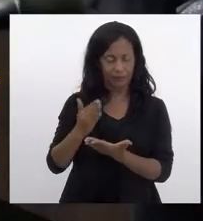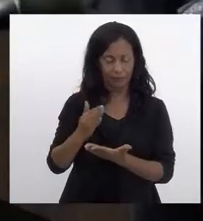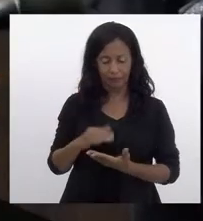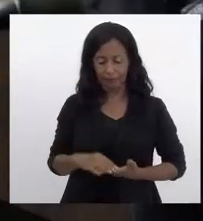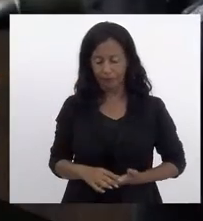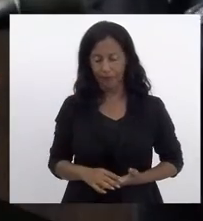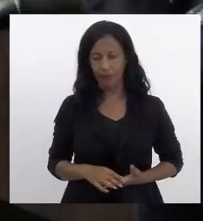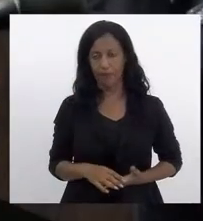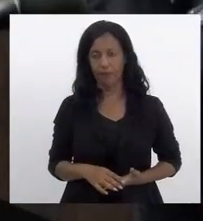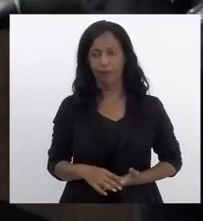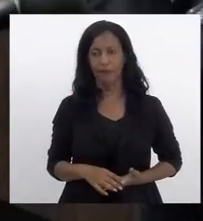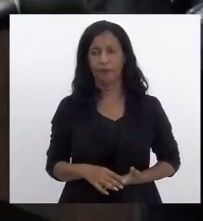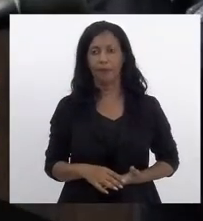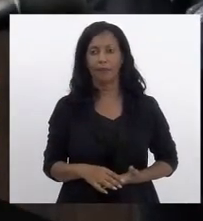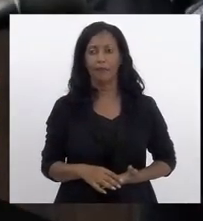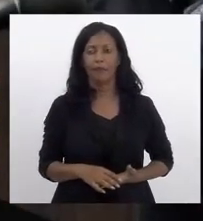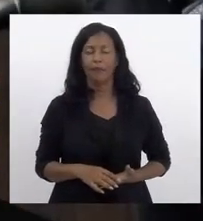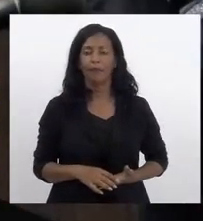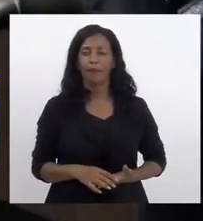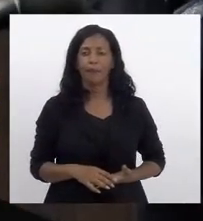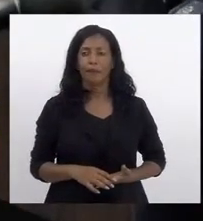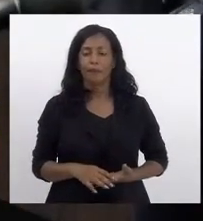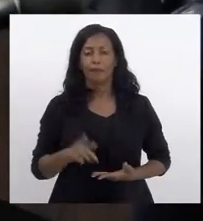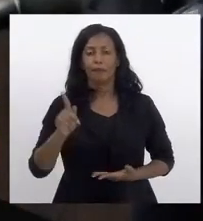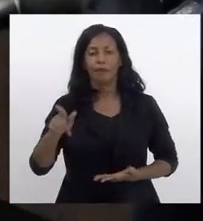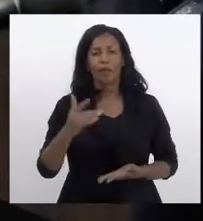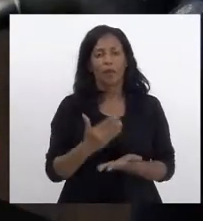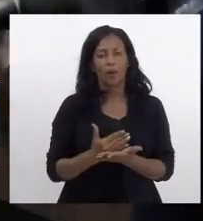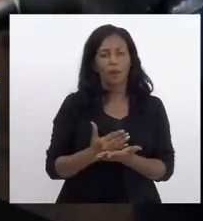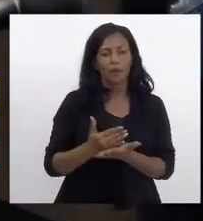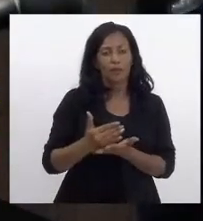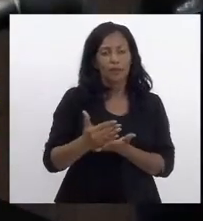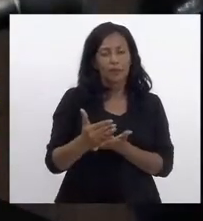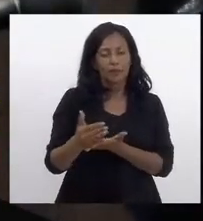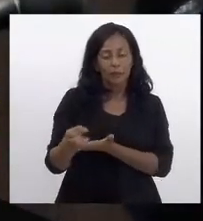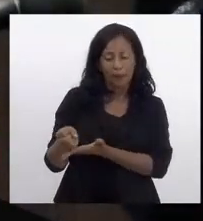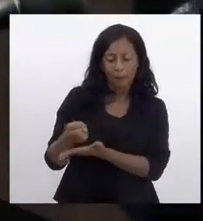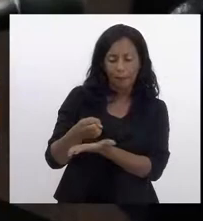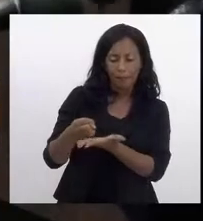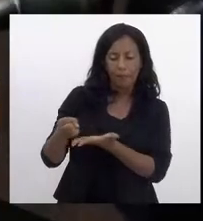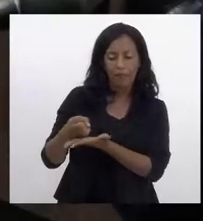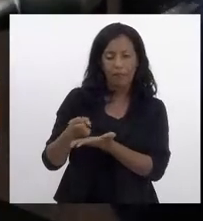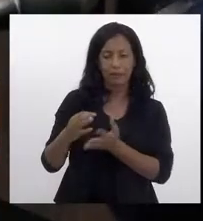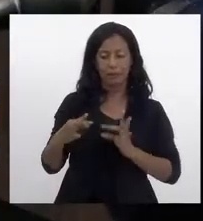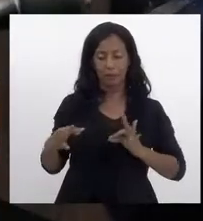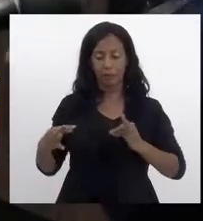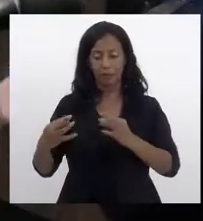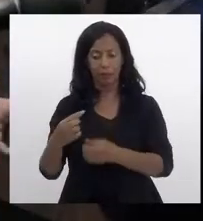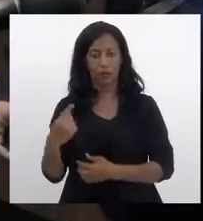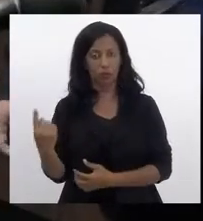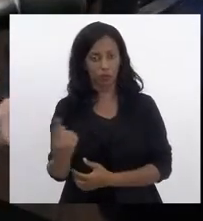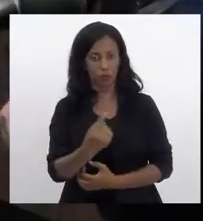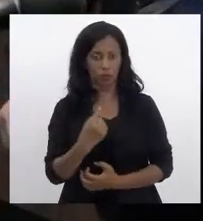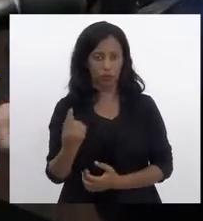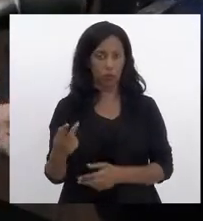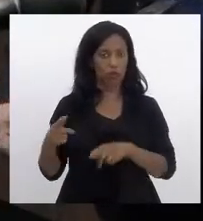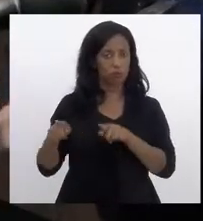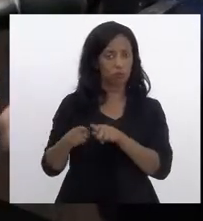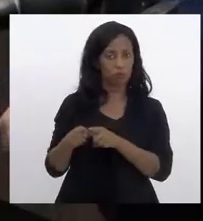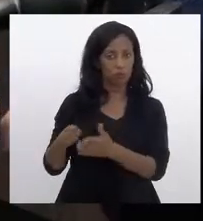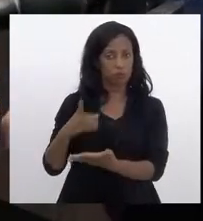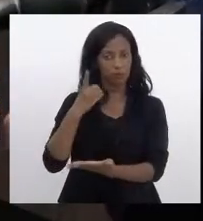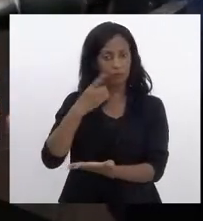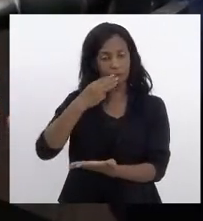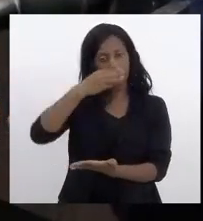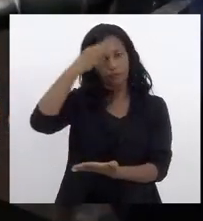presidente, é o princípio mais basilar para todos nós, inclusive o deputado Márcio Pacheco,